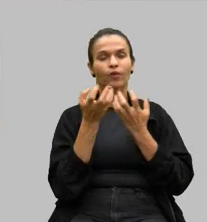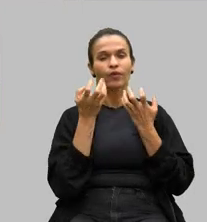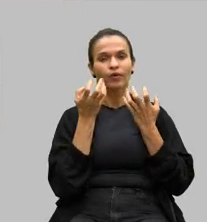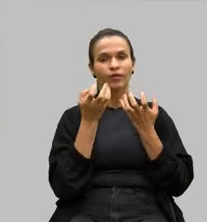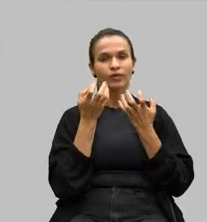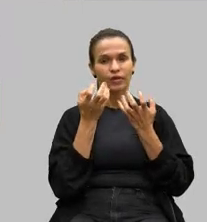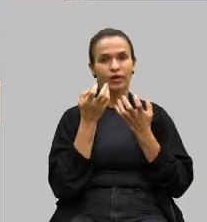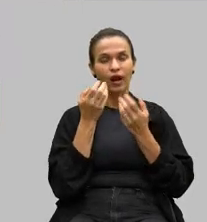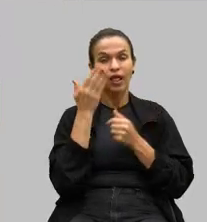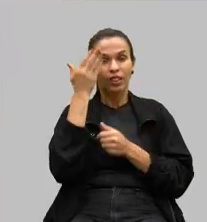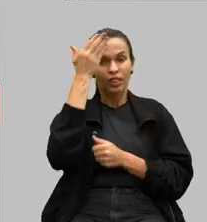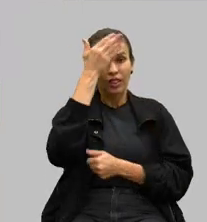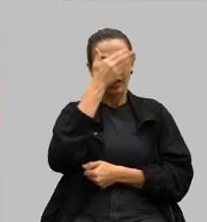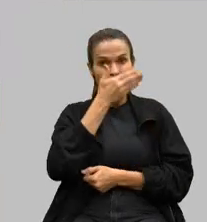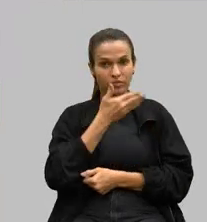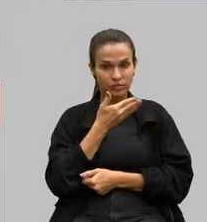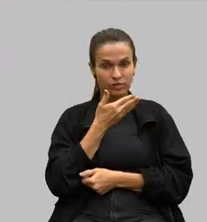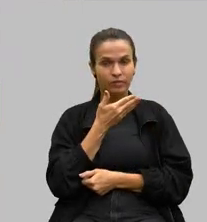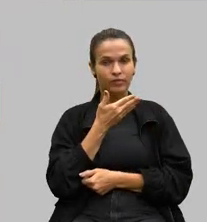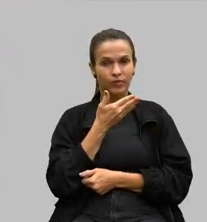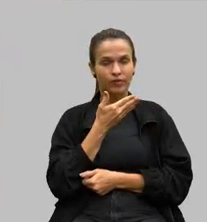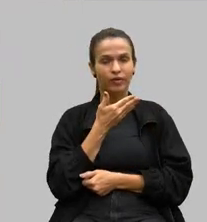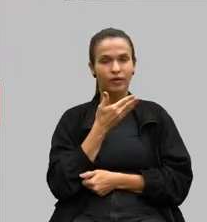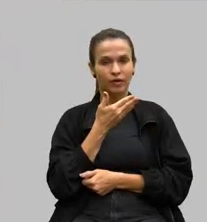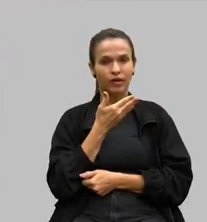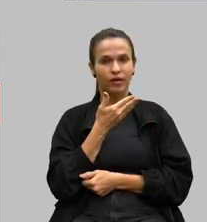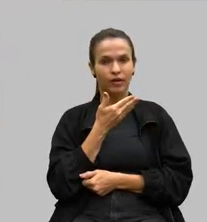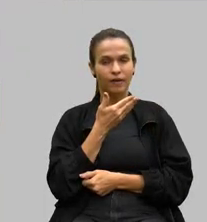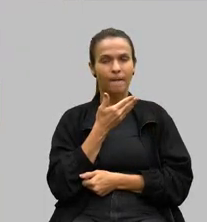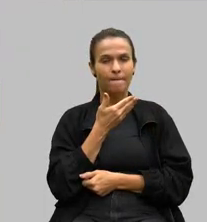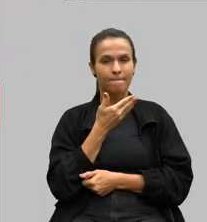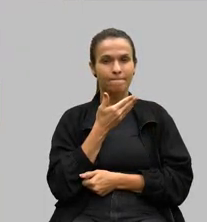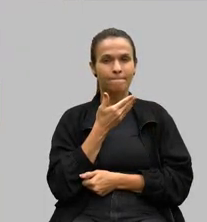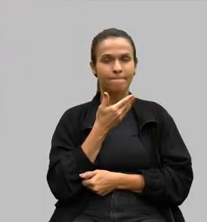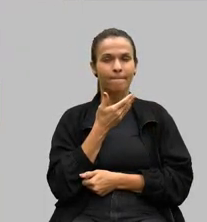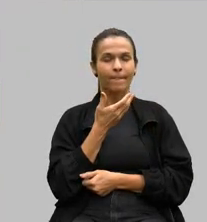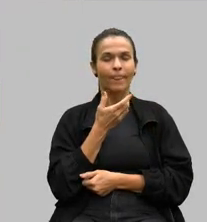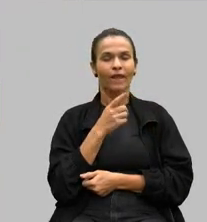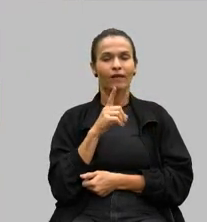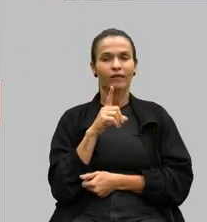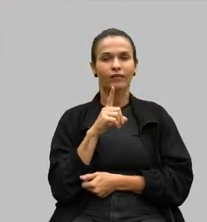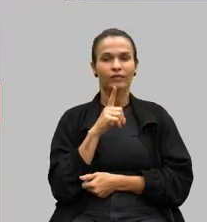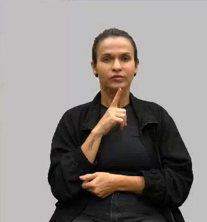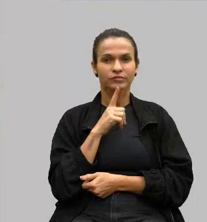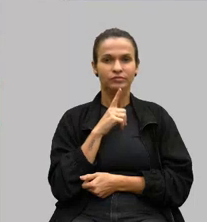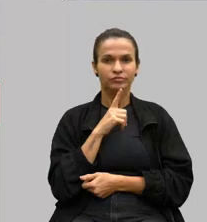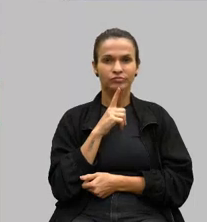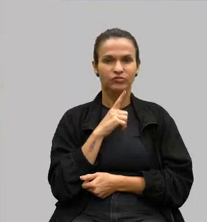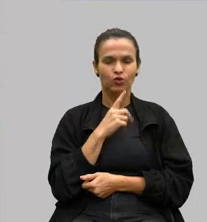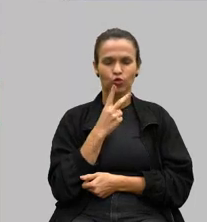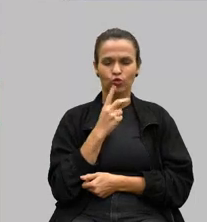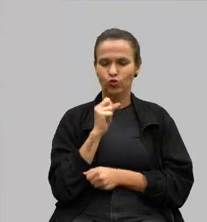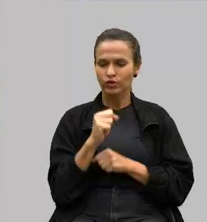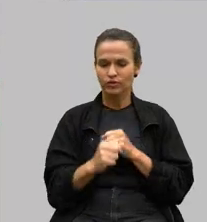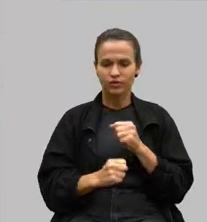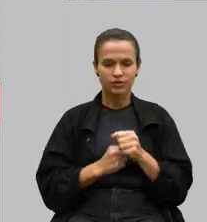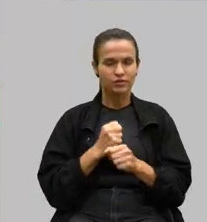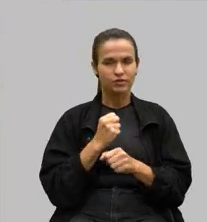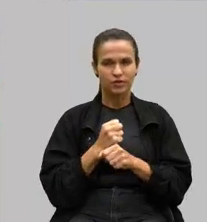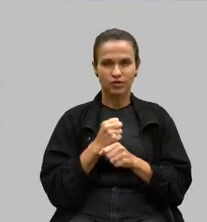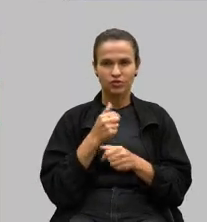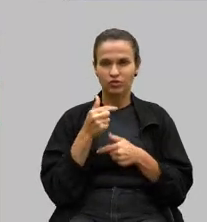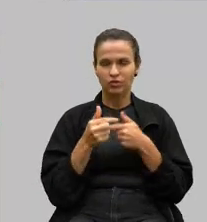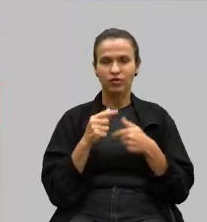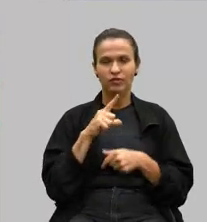é testemunhar trazer o ponto de que eu tenho nem do anos de Mandato nós tivemos os a